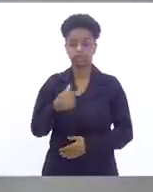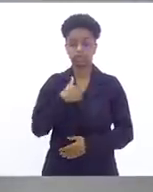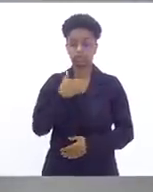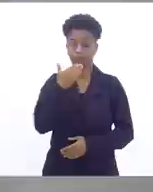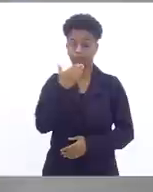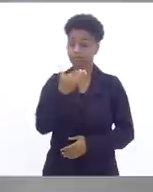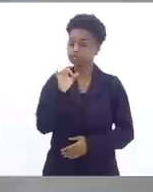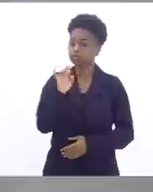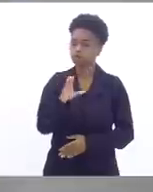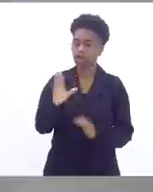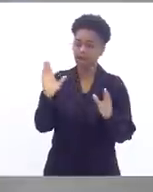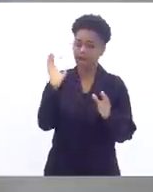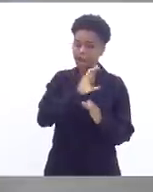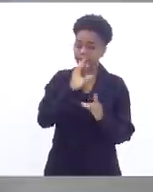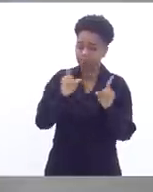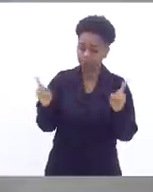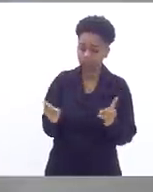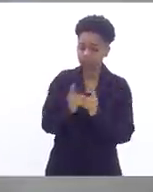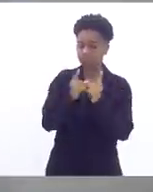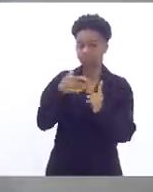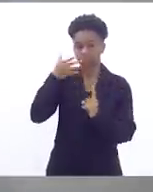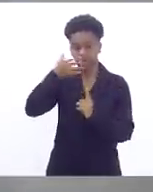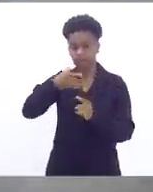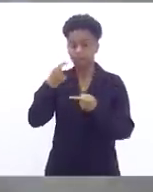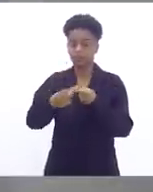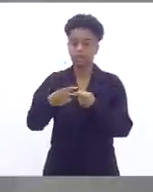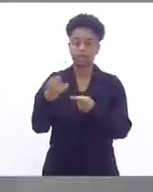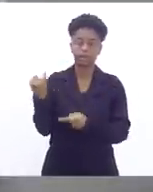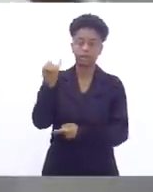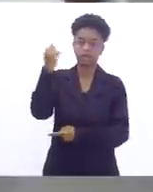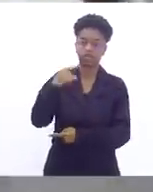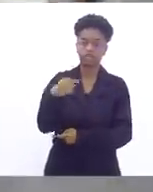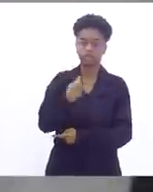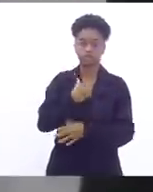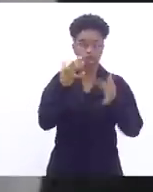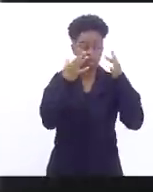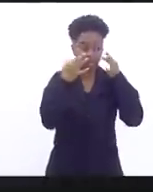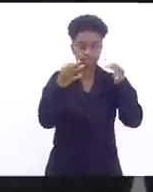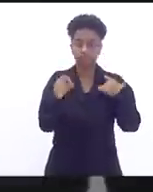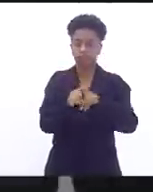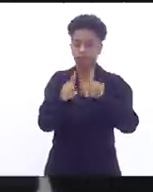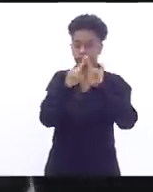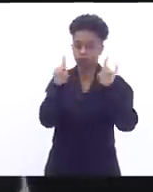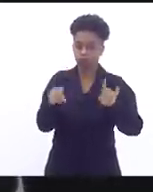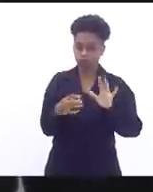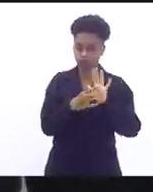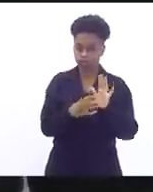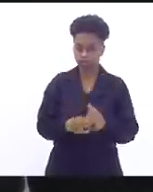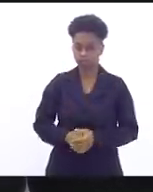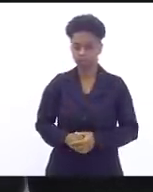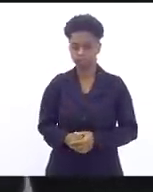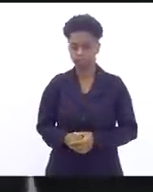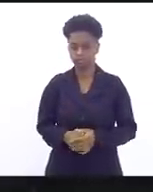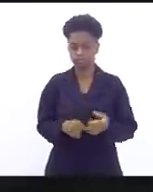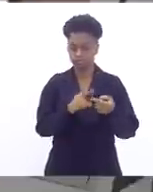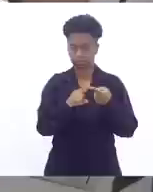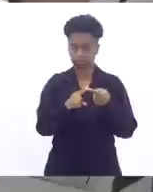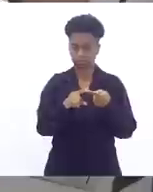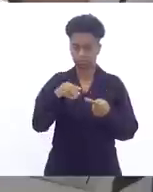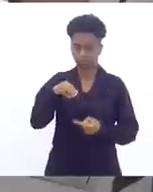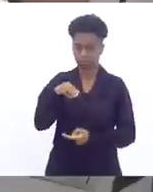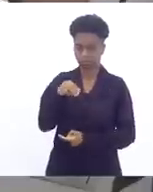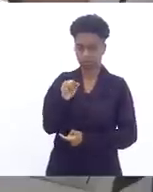brevidade nas colocações Porque é importante a gente ouvir também os servidores Deputado Marcelo